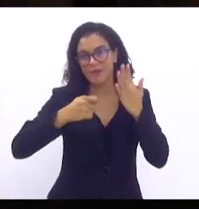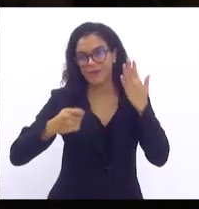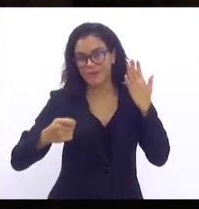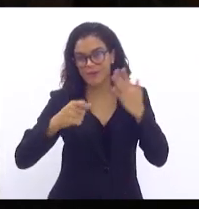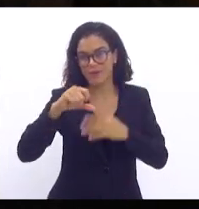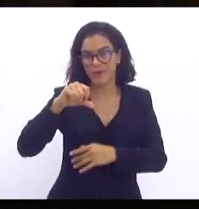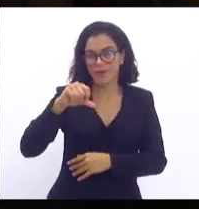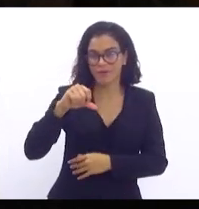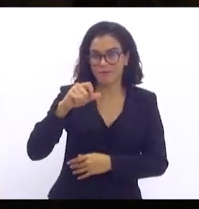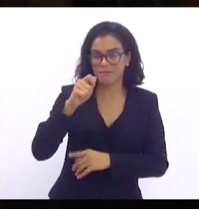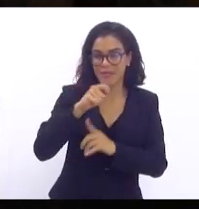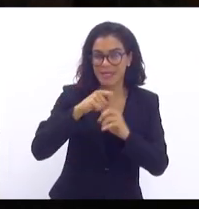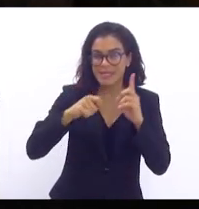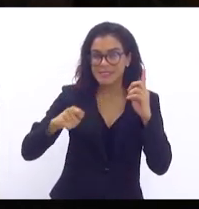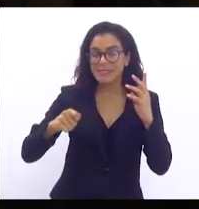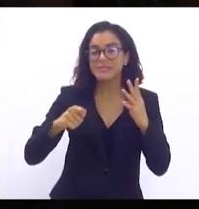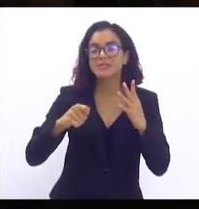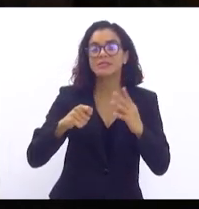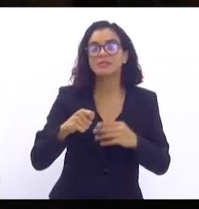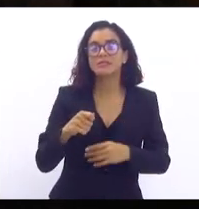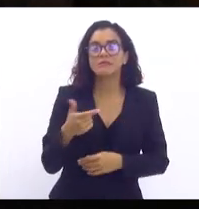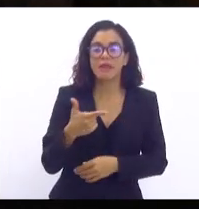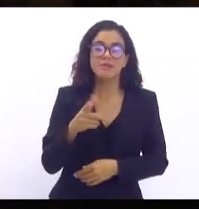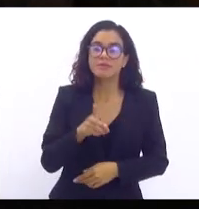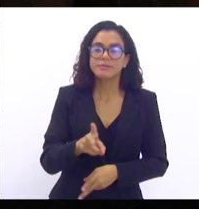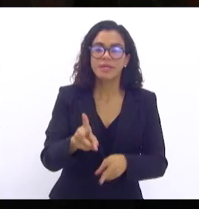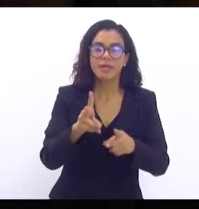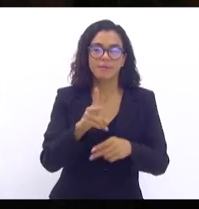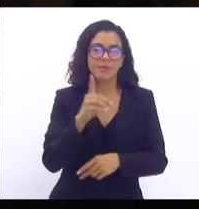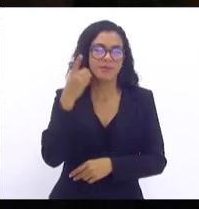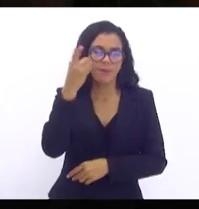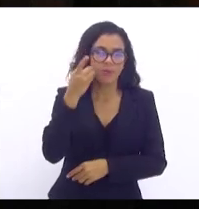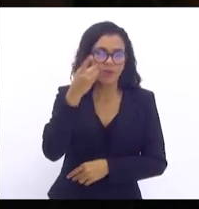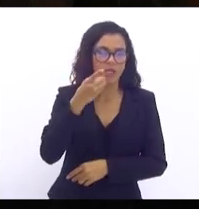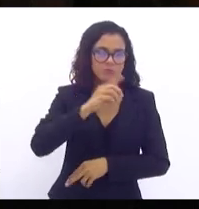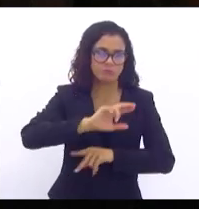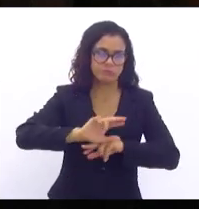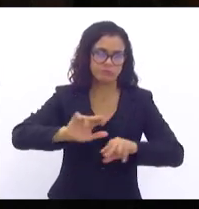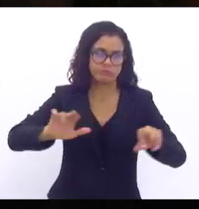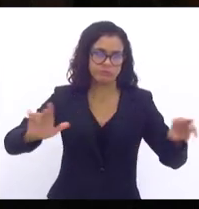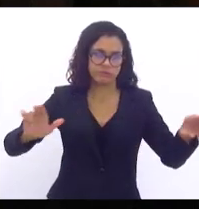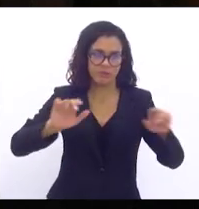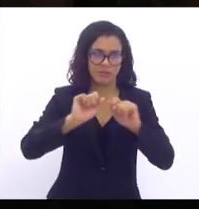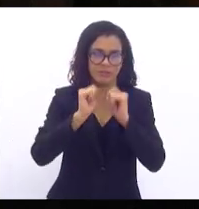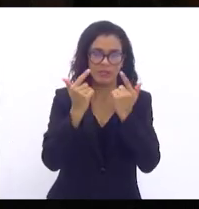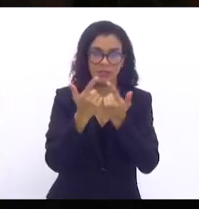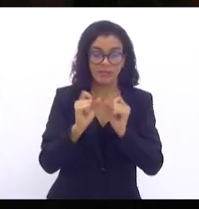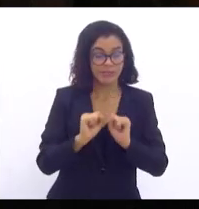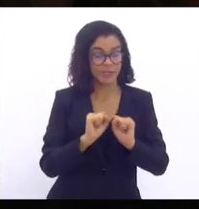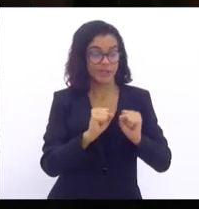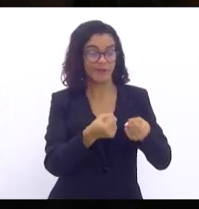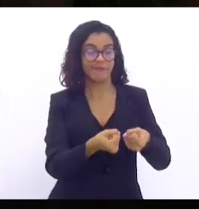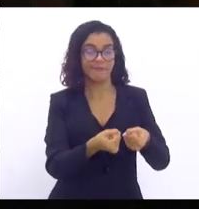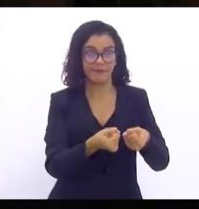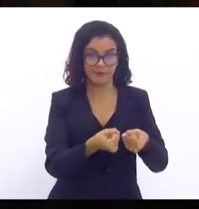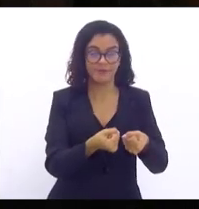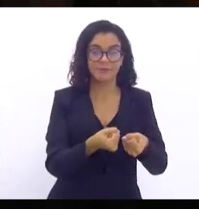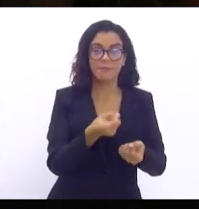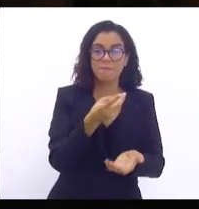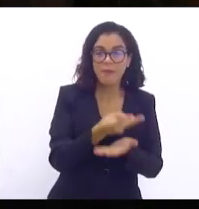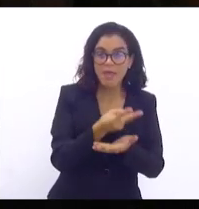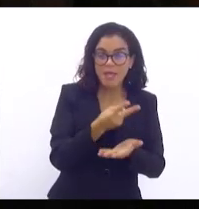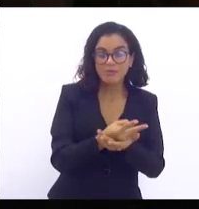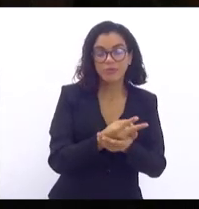uma imposição, uma cobrança. Diversos deputados e deputadas aqui da casa defendem que nem mesmo o